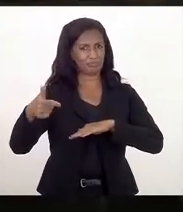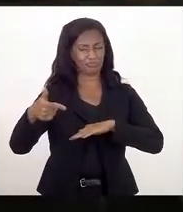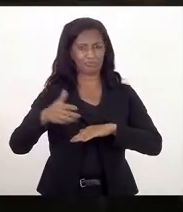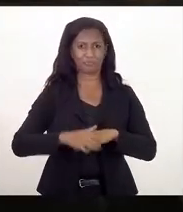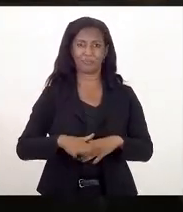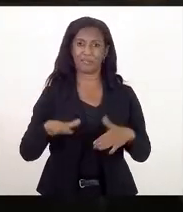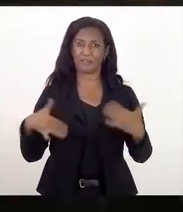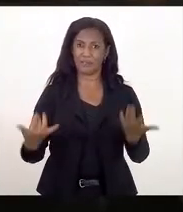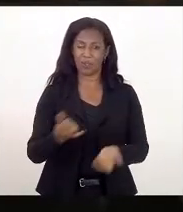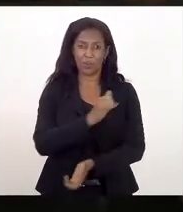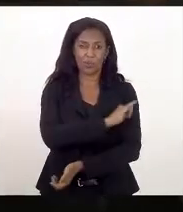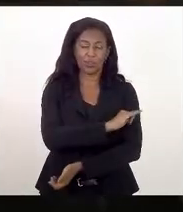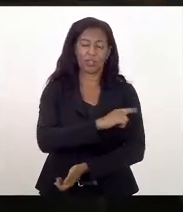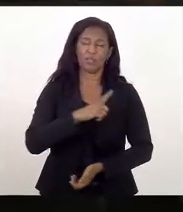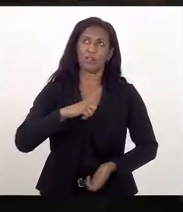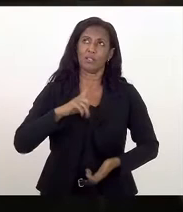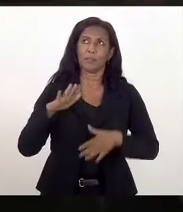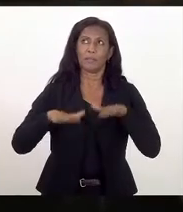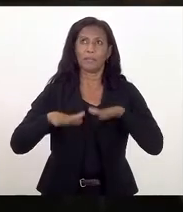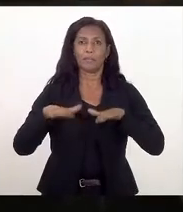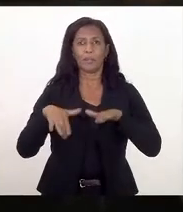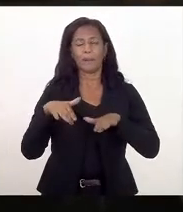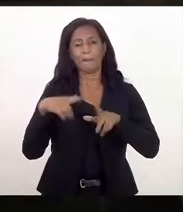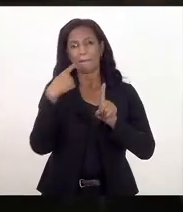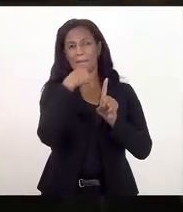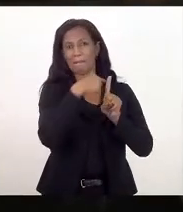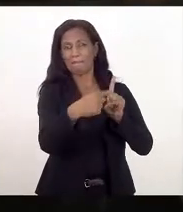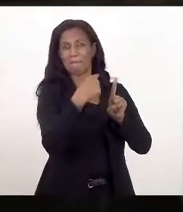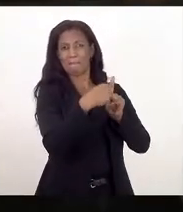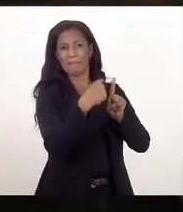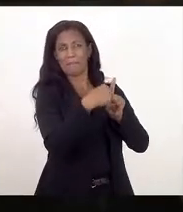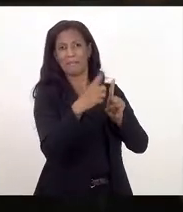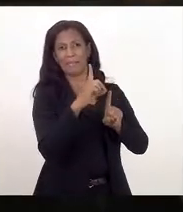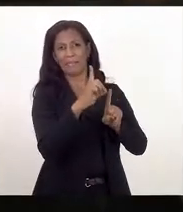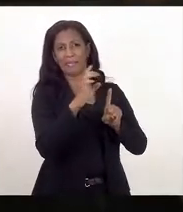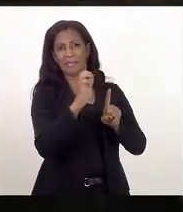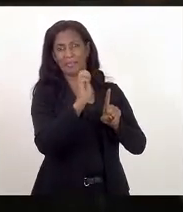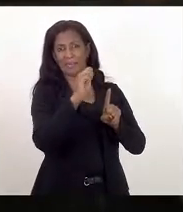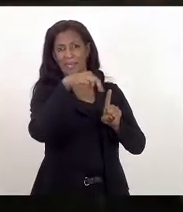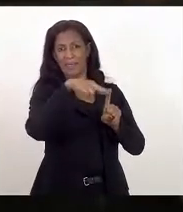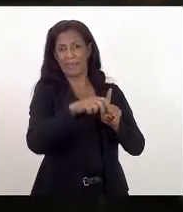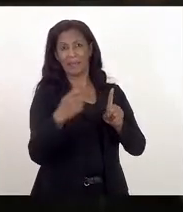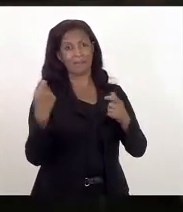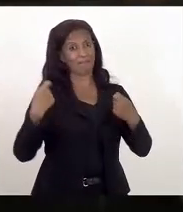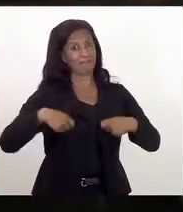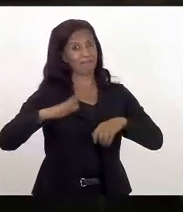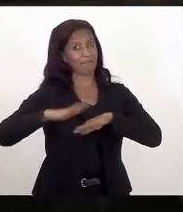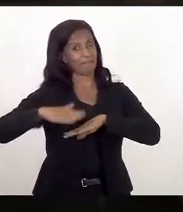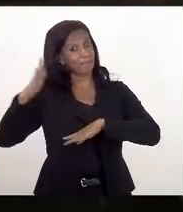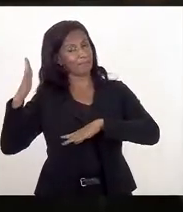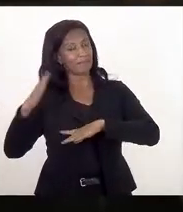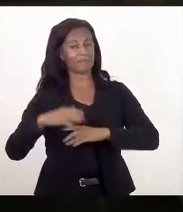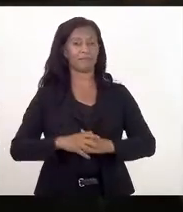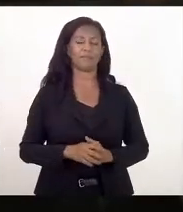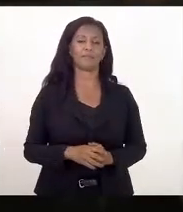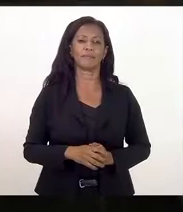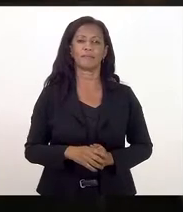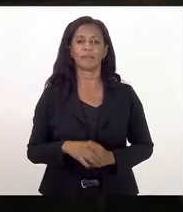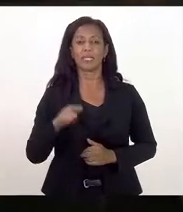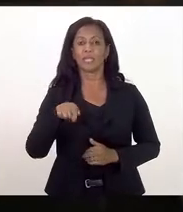Então, o Rio de Janeiro tem, pelo menos, quase que metade das DEANs que deveria haver aqui no Estado. E esse